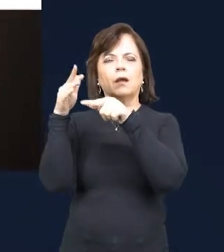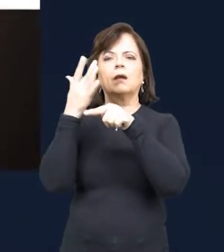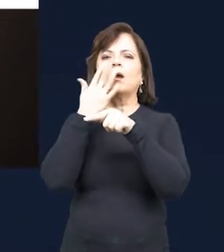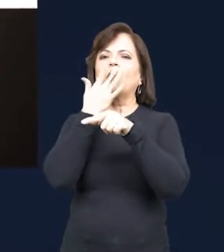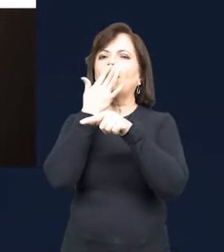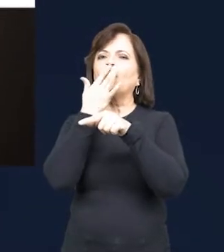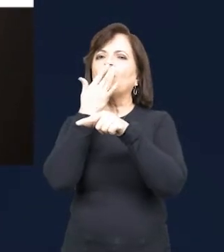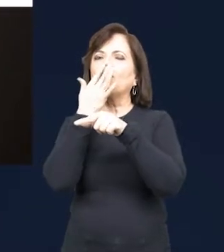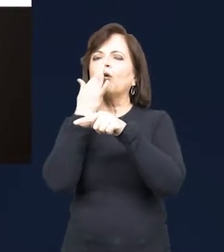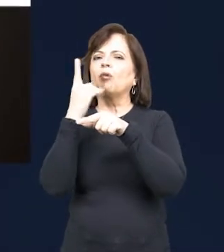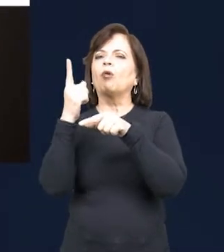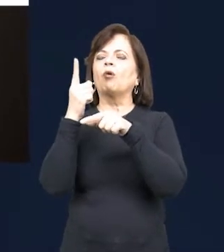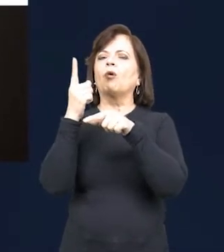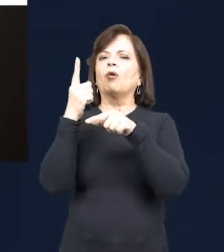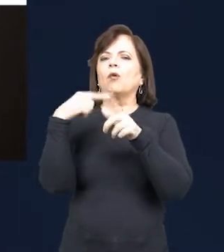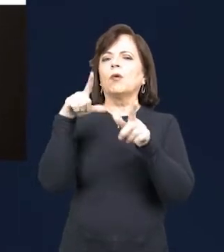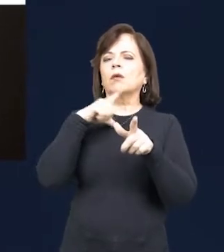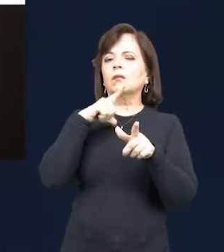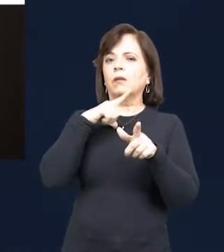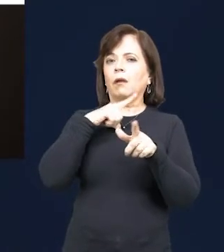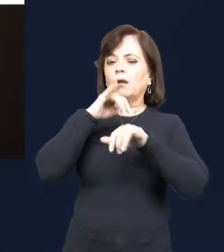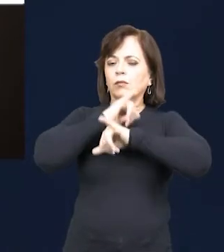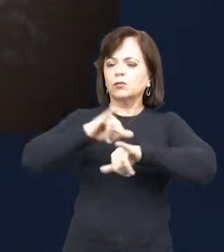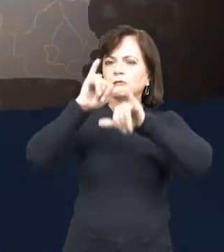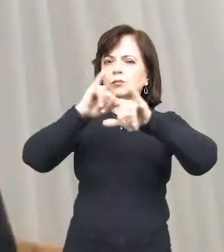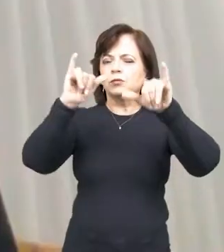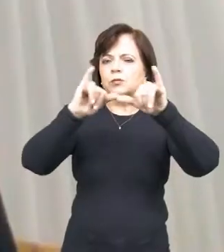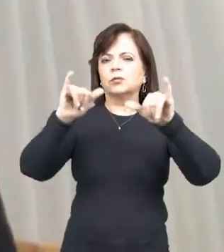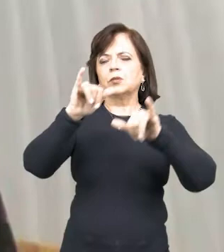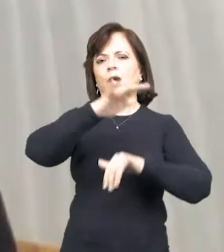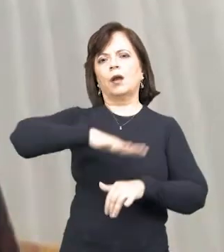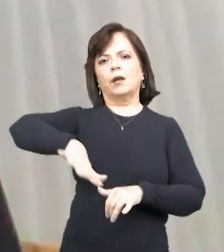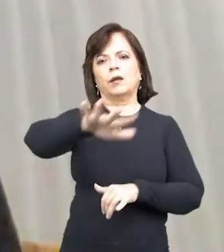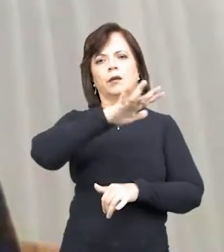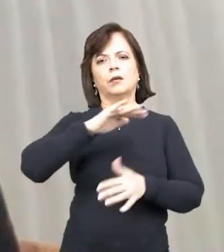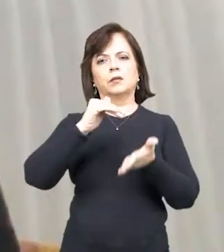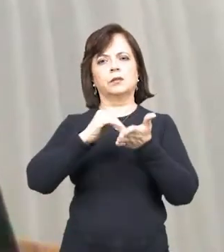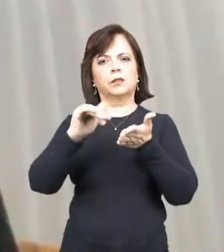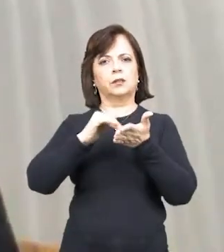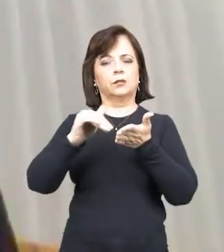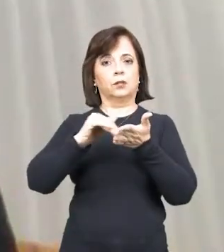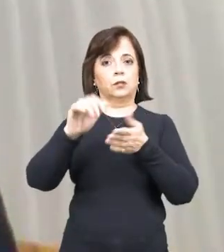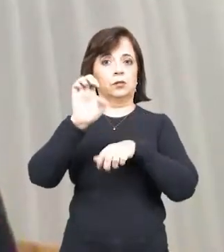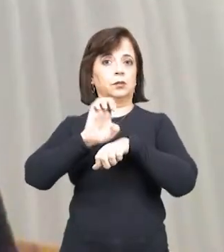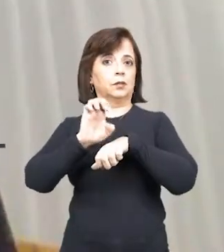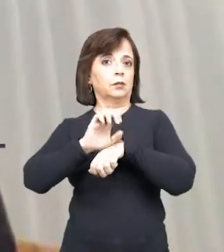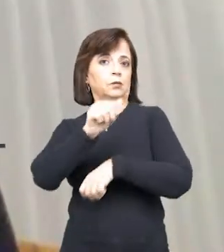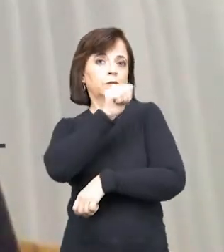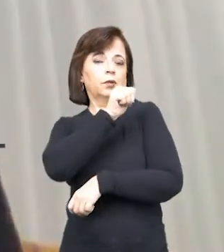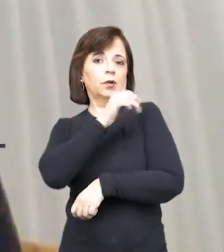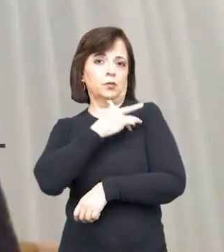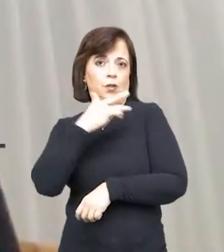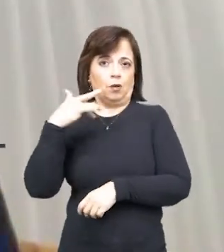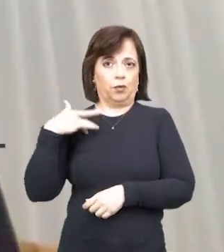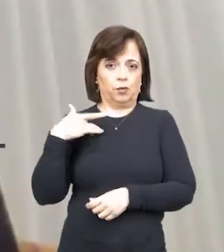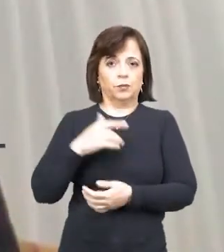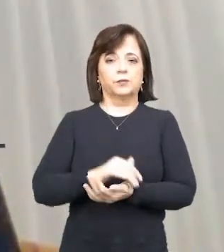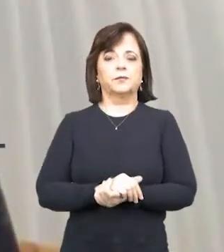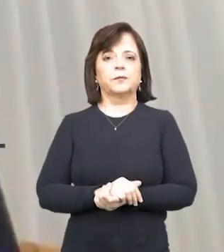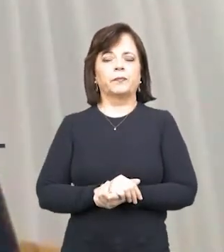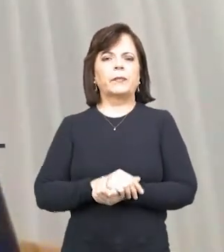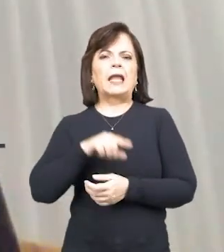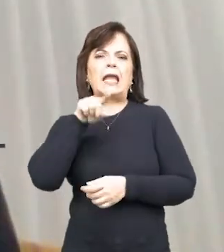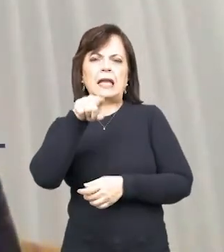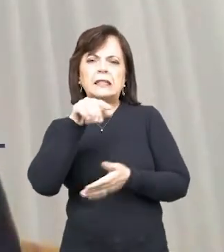foi divulgada para a região pela Secretaria Estadual de Saúde. A própria Secretaria Estadual de Saúde se pauta